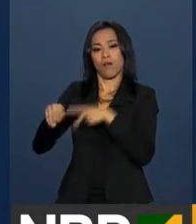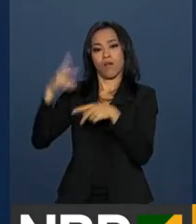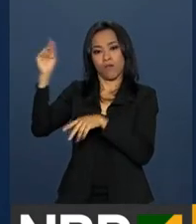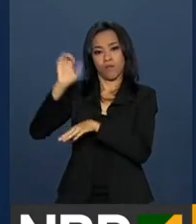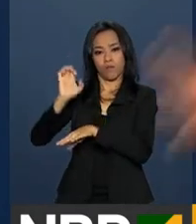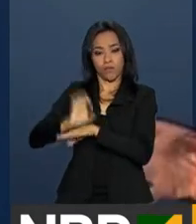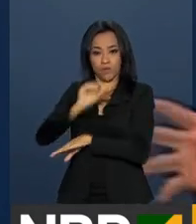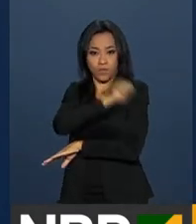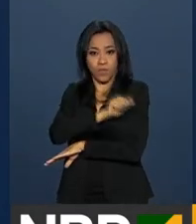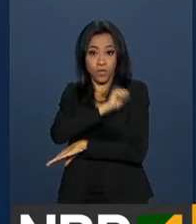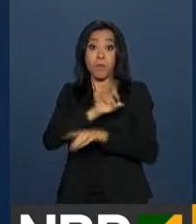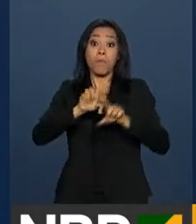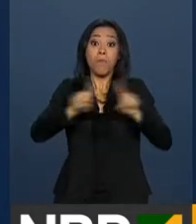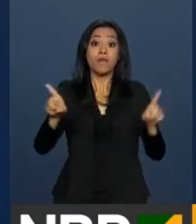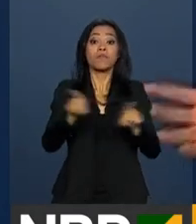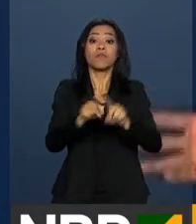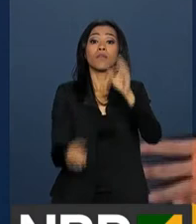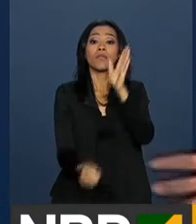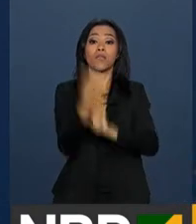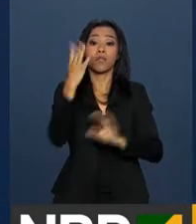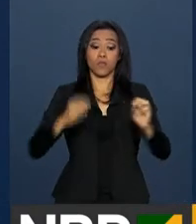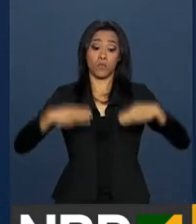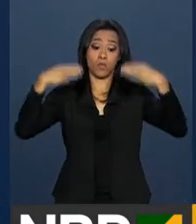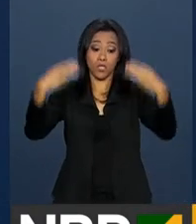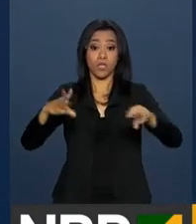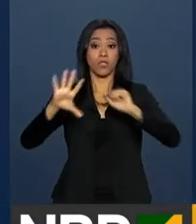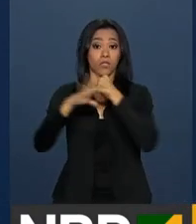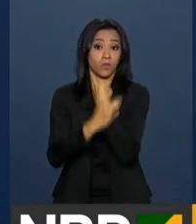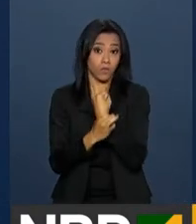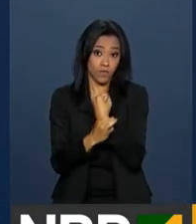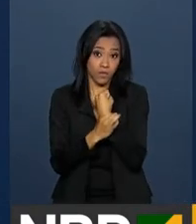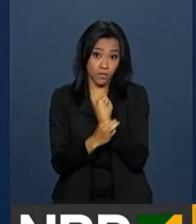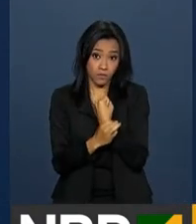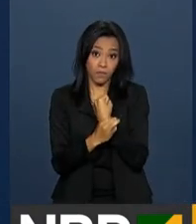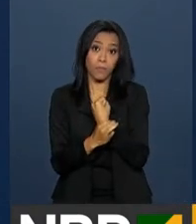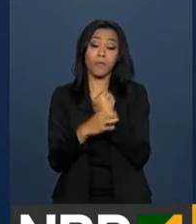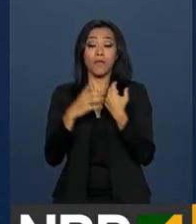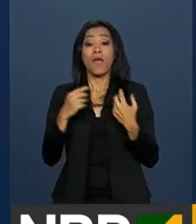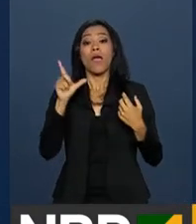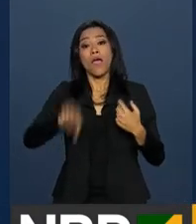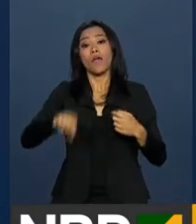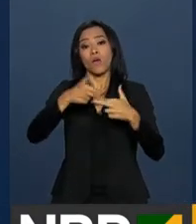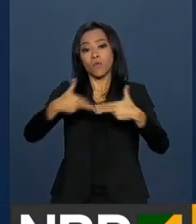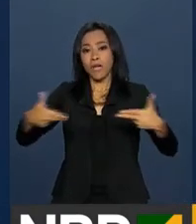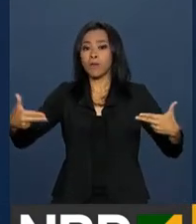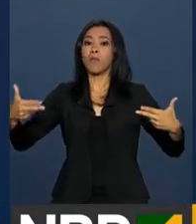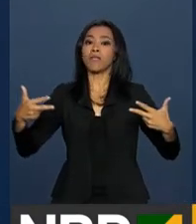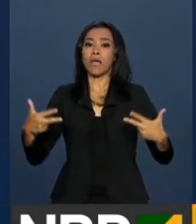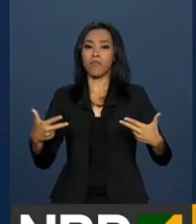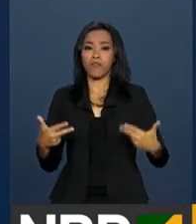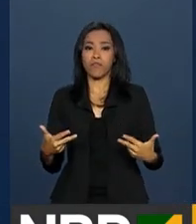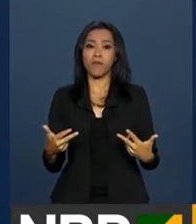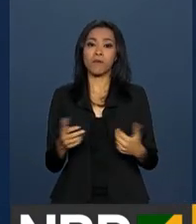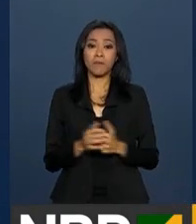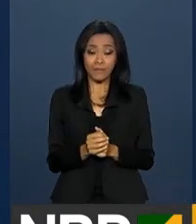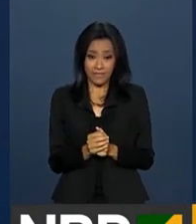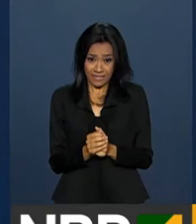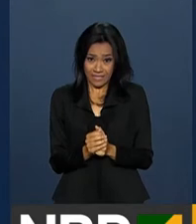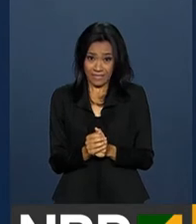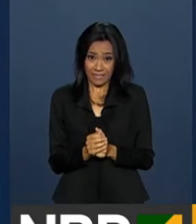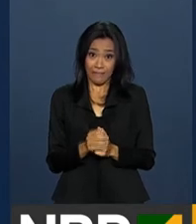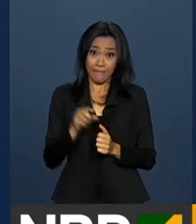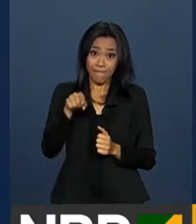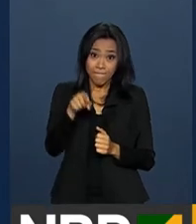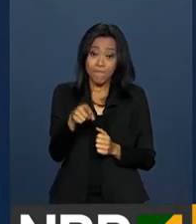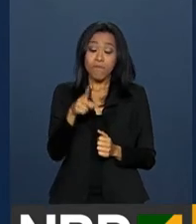Pública para coordenar e integrar a segurança pública em todo o país. São coisas que demoravam muito, não se fazia,